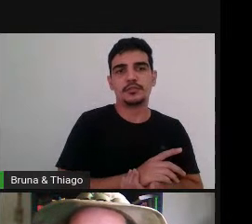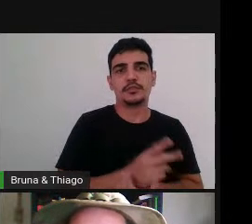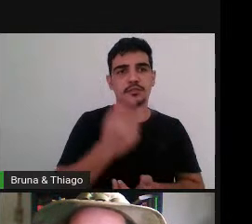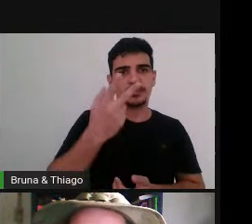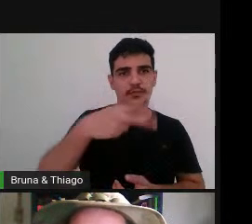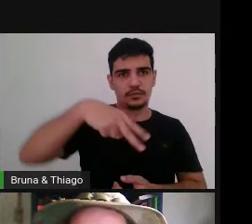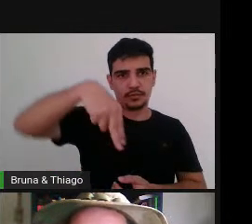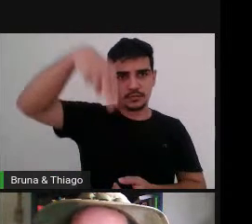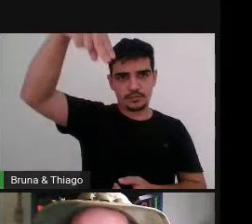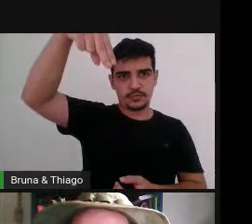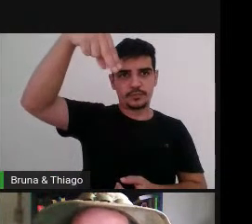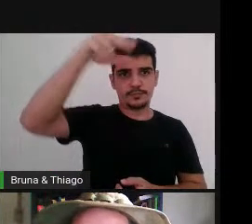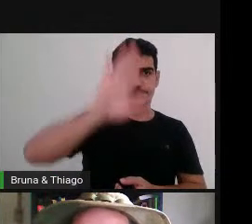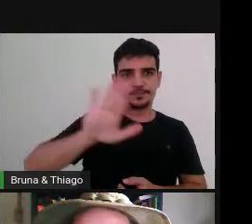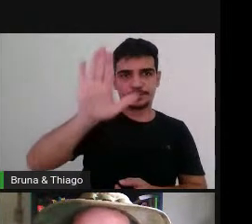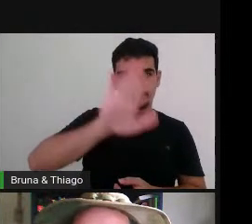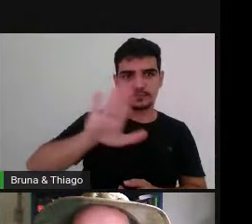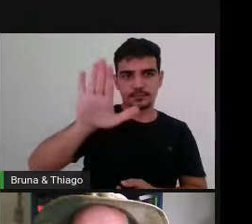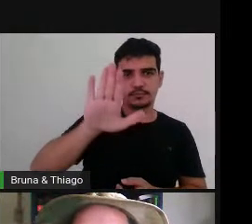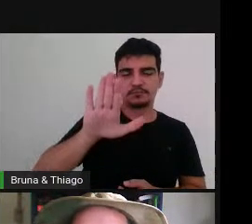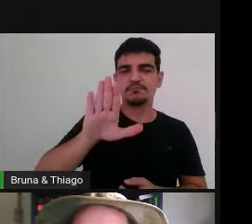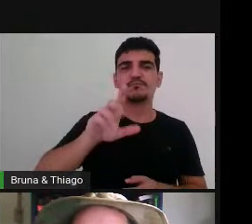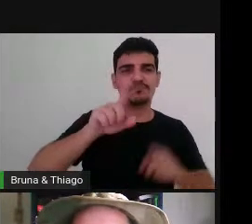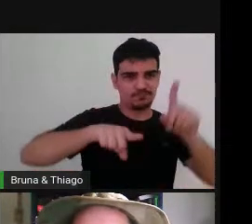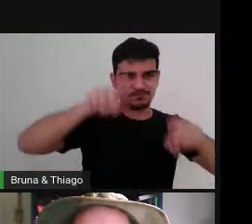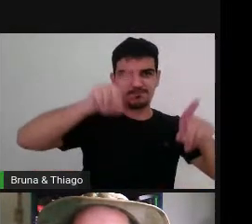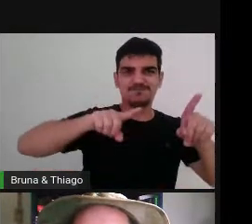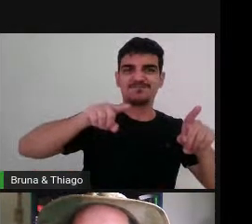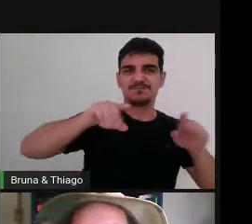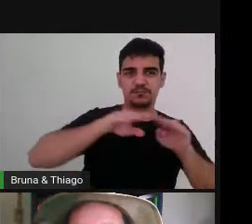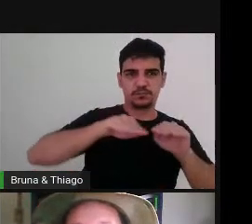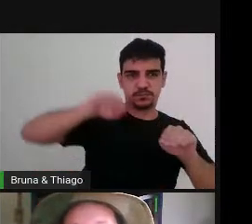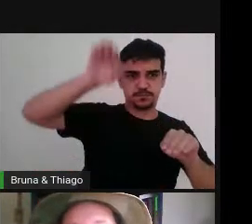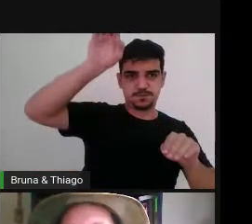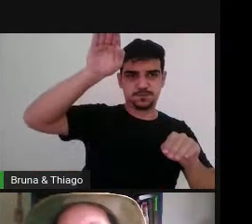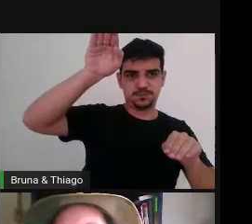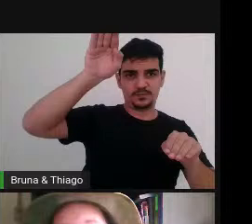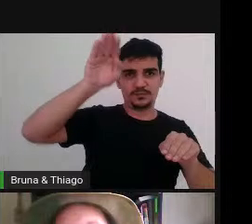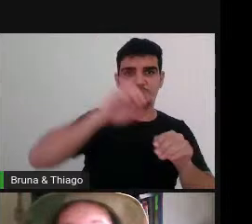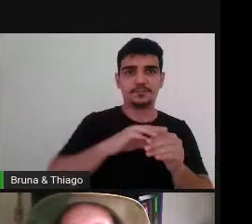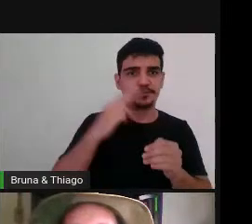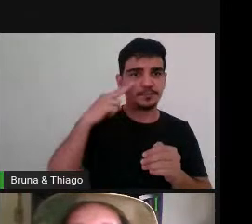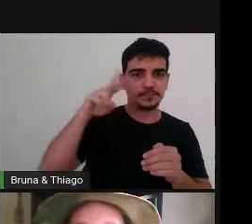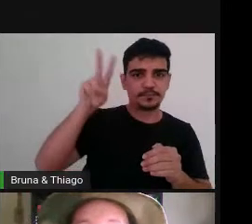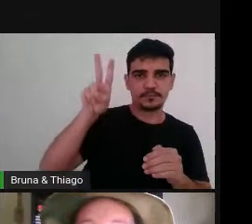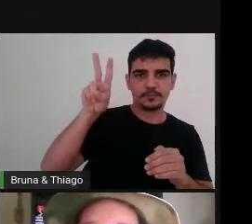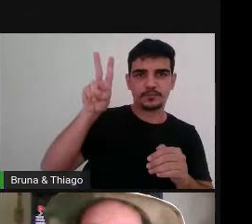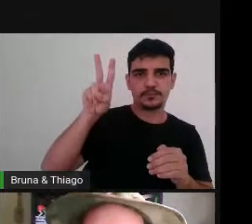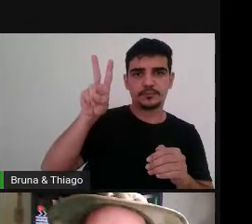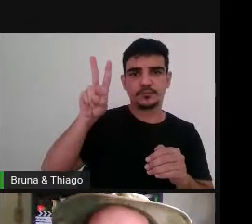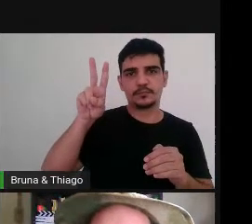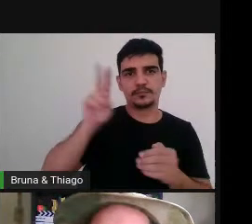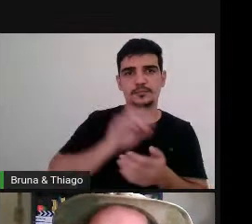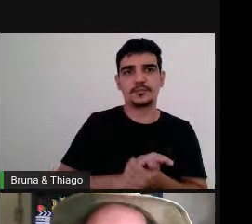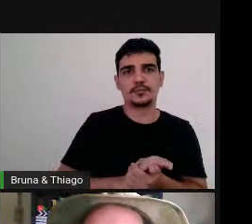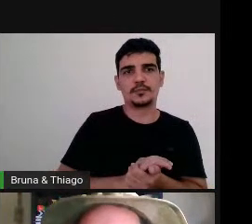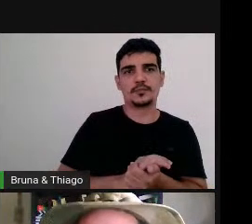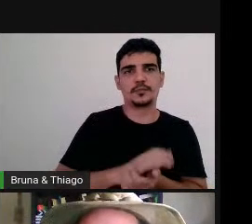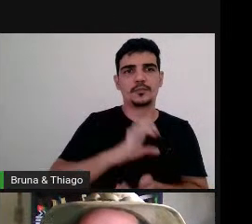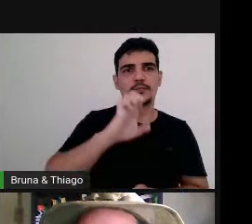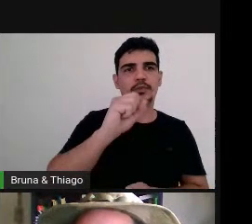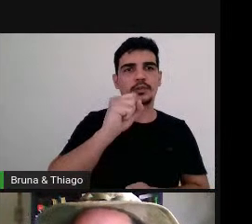Nordeste centralizado aqui, ó, com muitos acidentes, essas manchinhas maiores aqui, ó, principalmente escorpião amarelo,